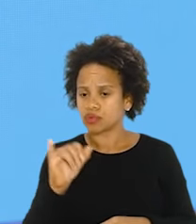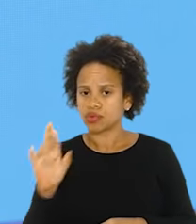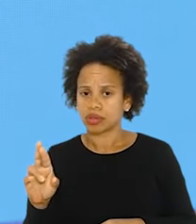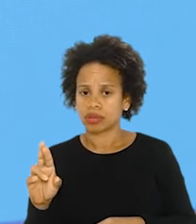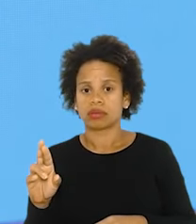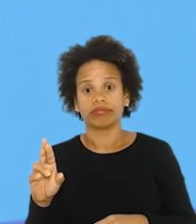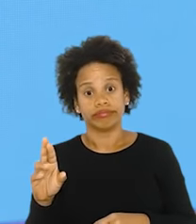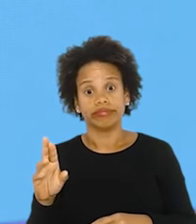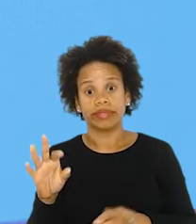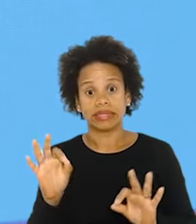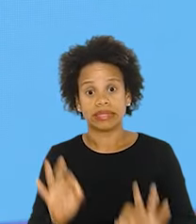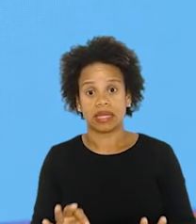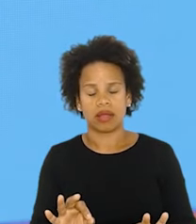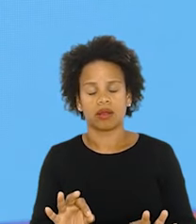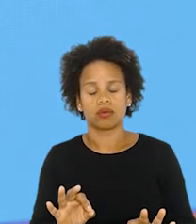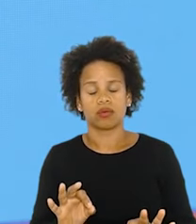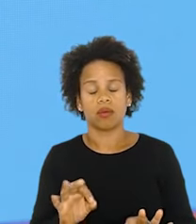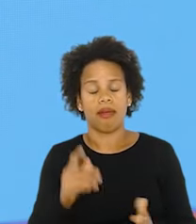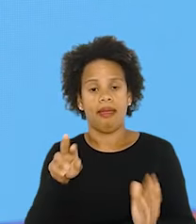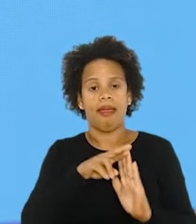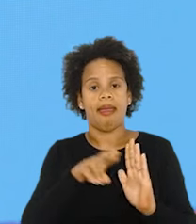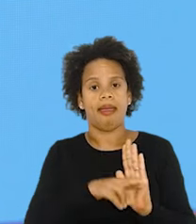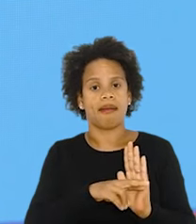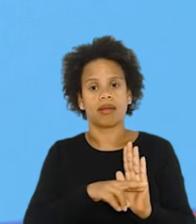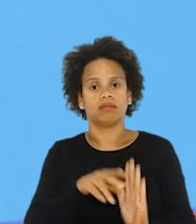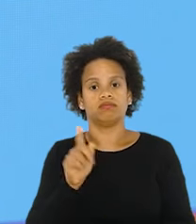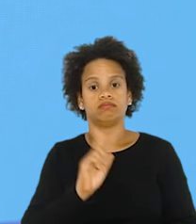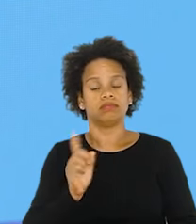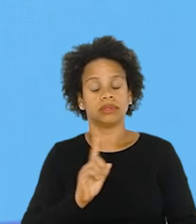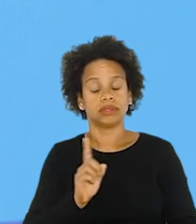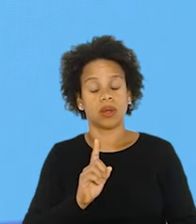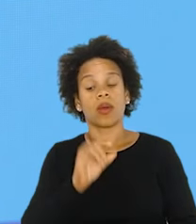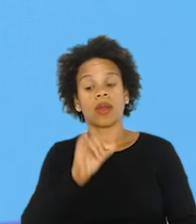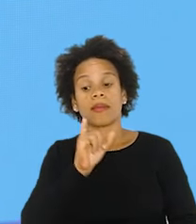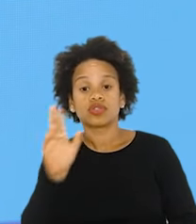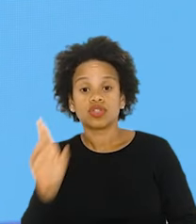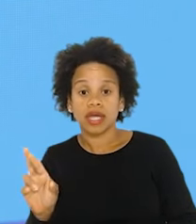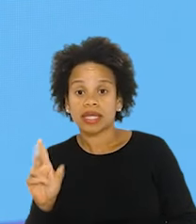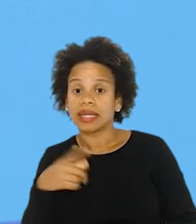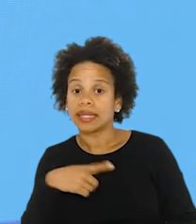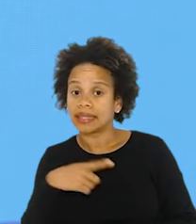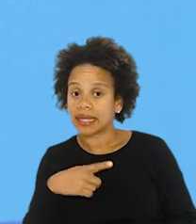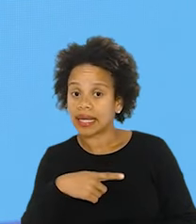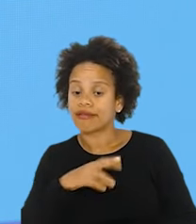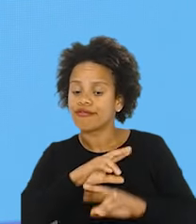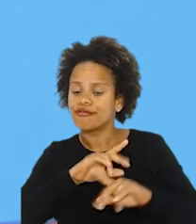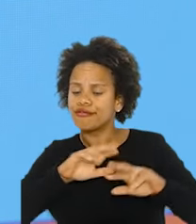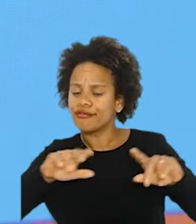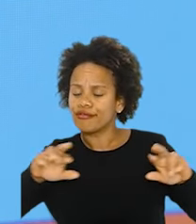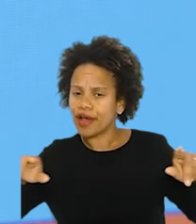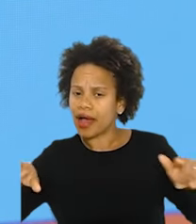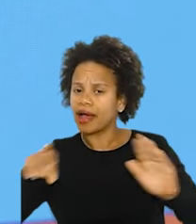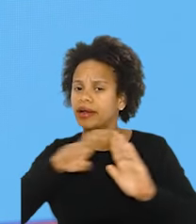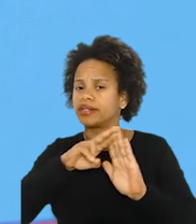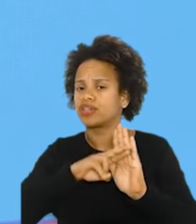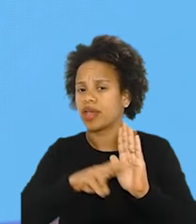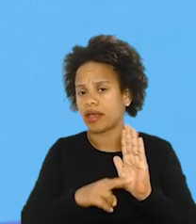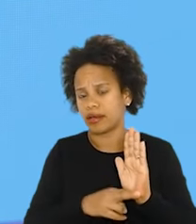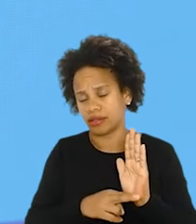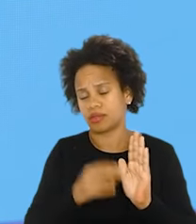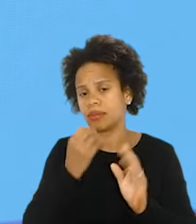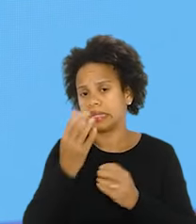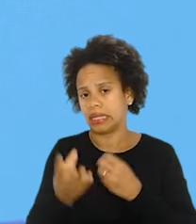que levar isso efetivamente e Como regra presta atenção o Imposto de Renda ele é composto de umas de diversas regras para